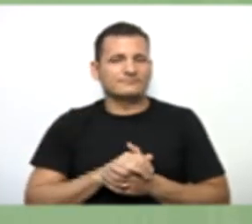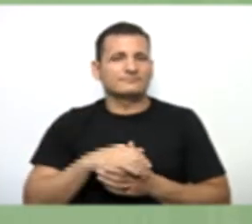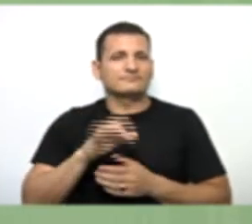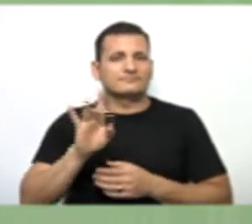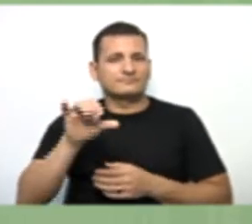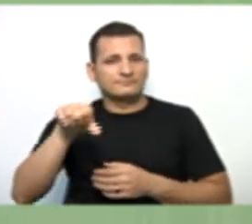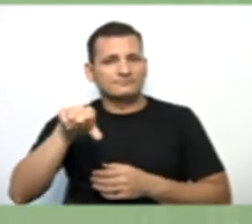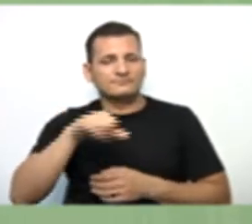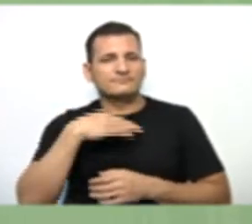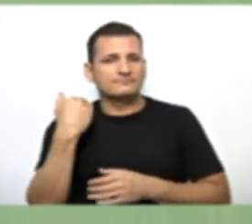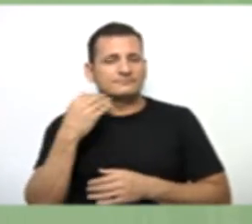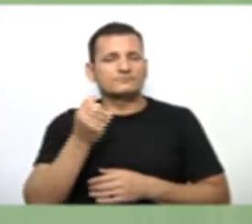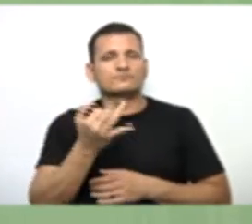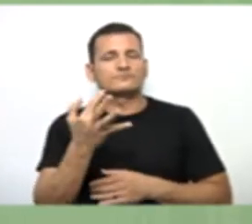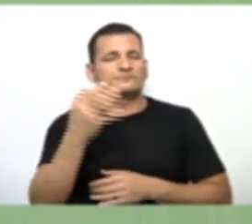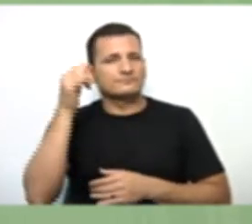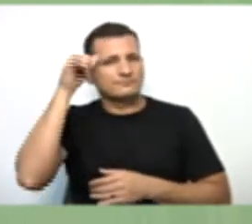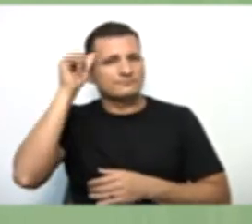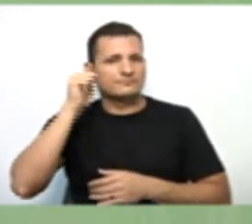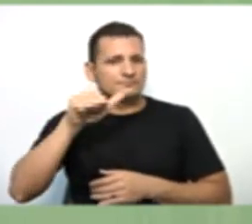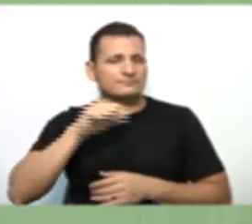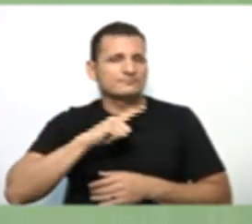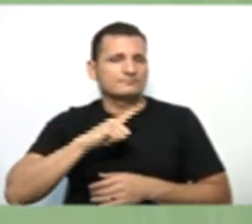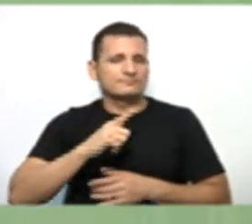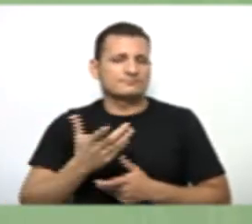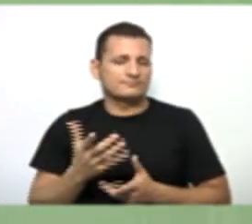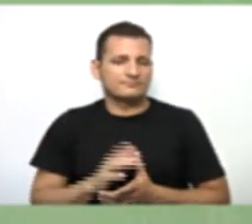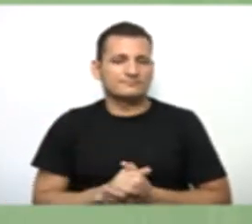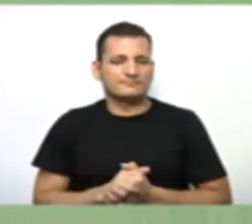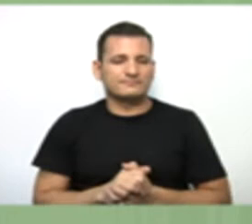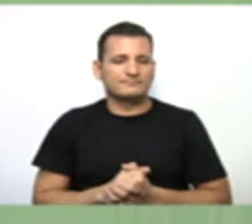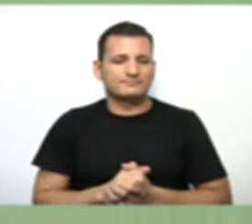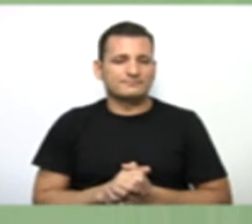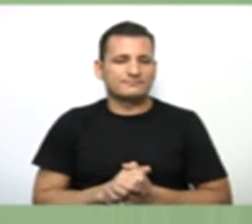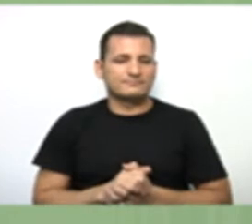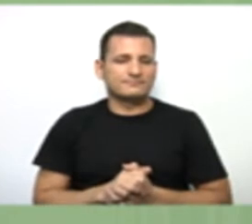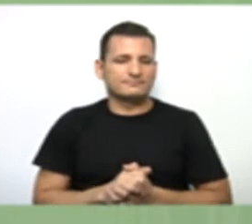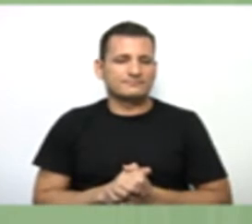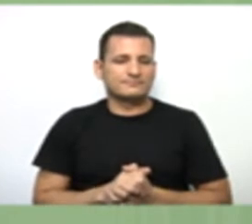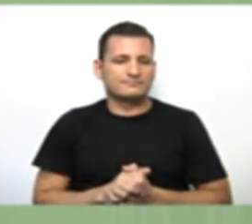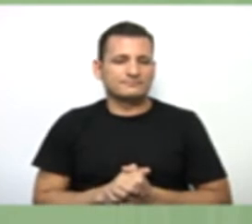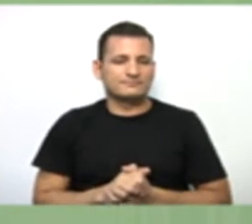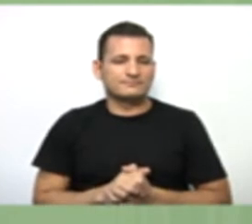morreram. Então, quantas vacas sobraram? É óbvio que 9, porque ele falou exceto 9. Então,